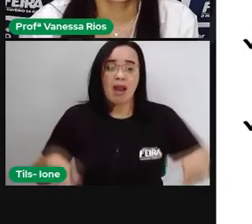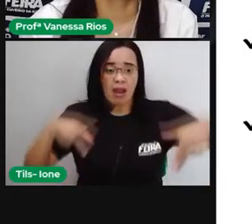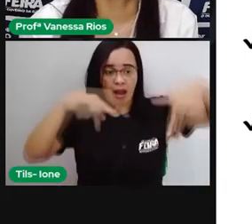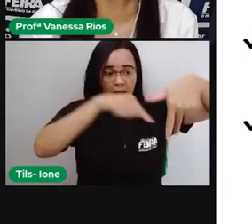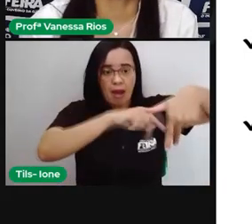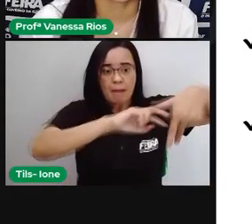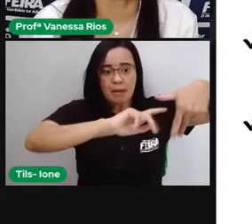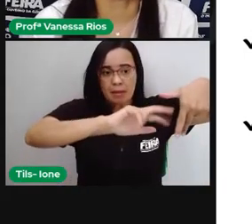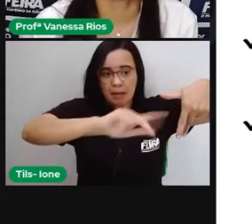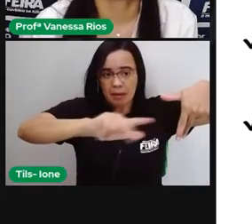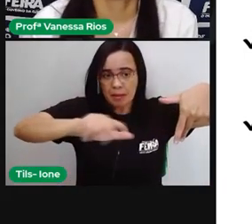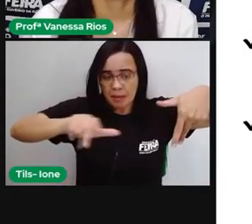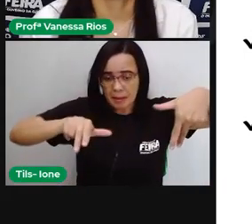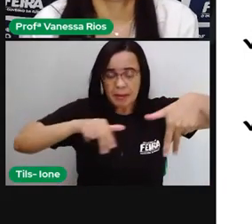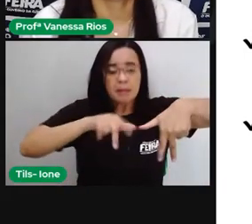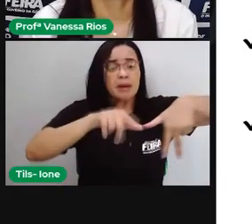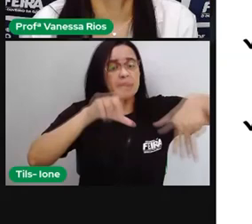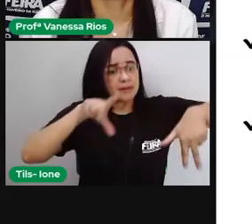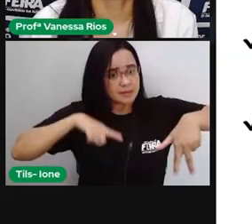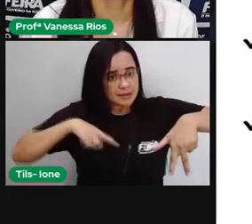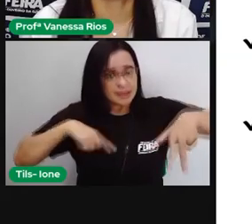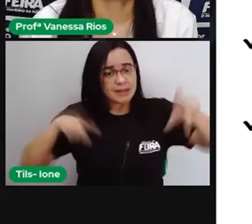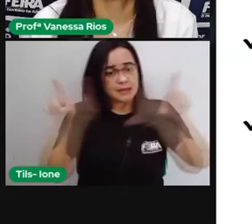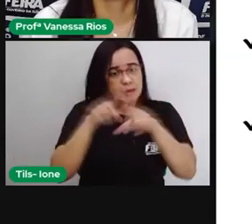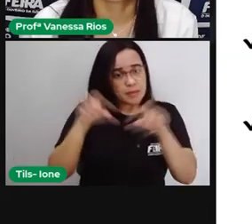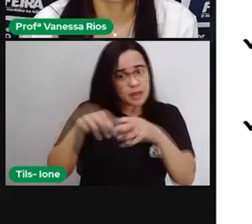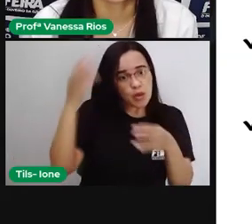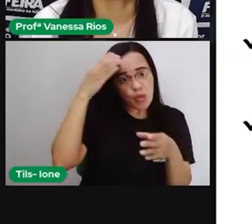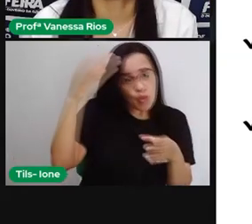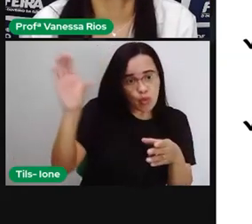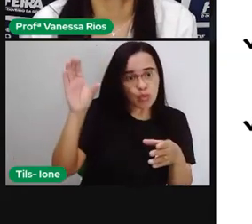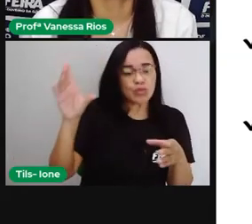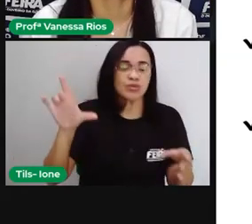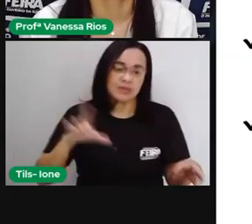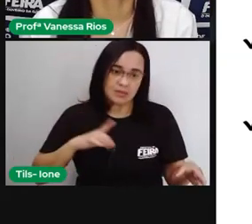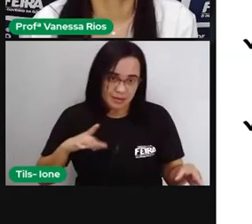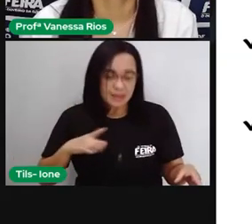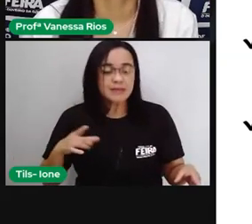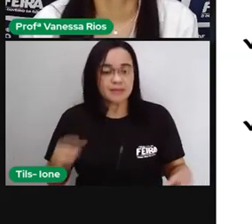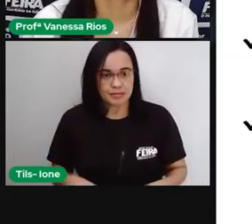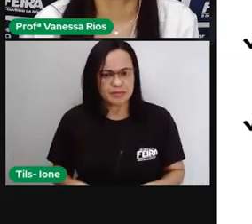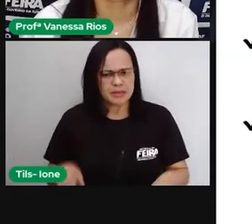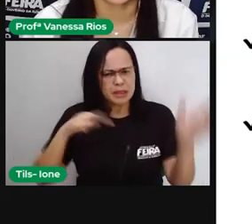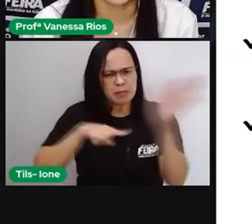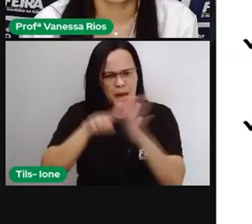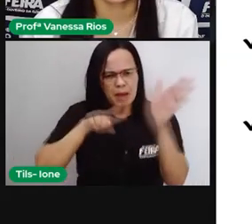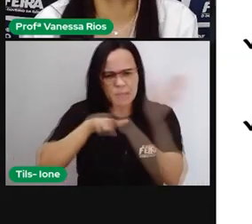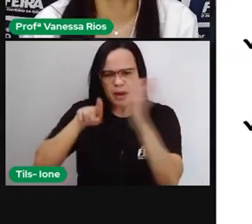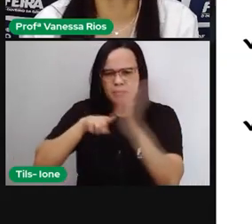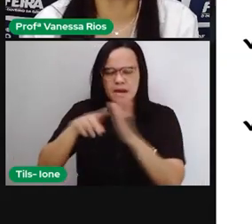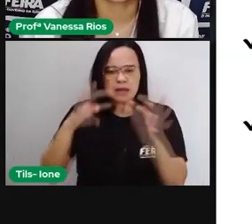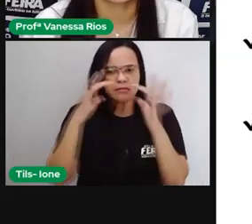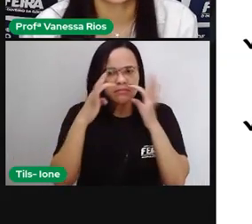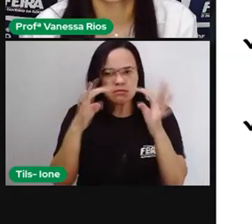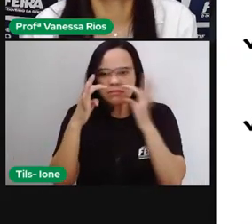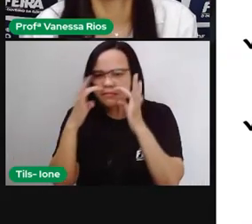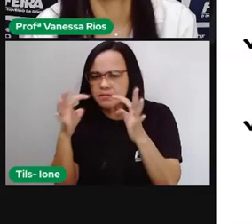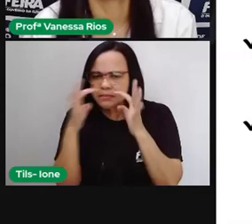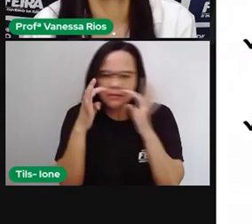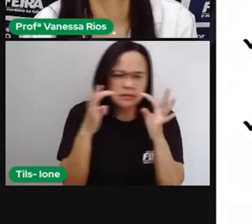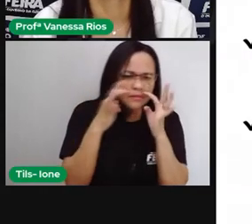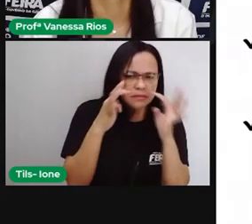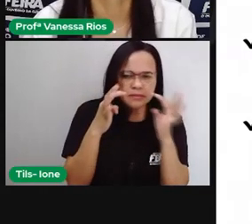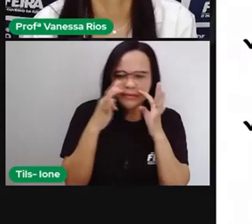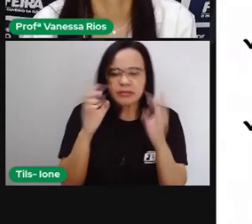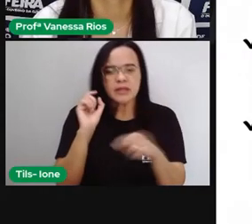né, culturais. Então, para colocar essas perguntas aí para que vocês, observando a tela, pensem, né, nas